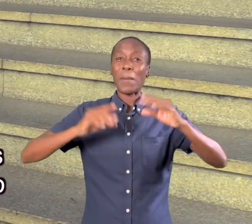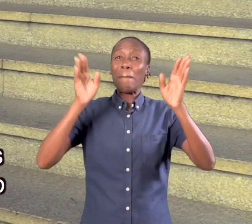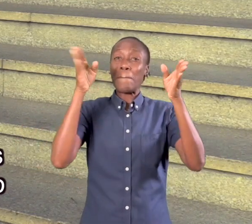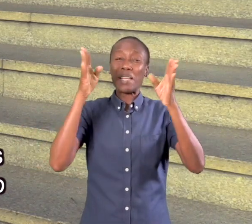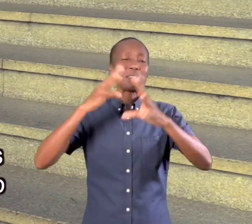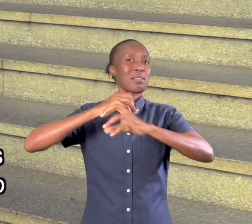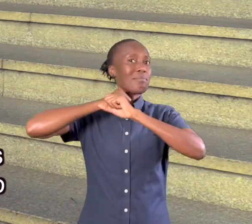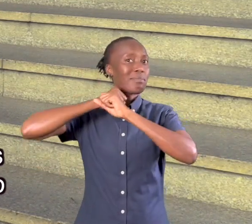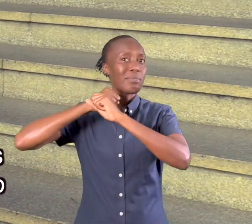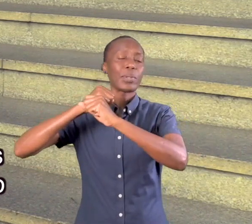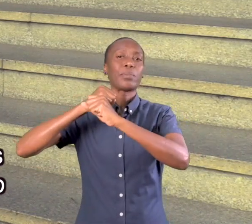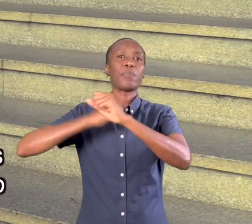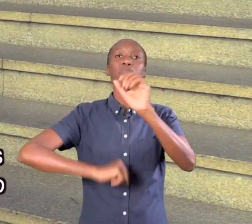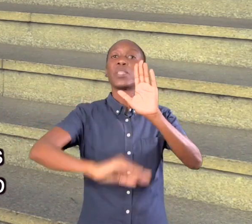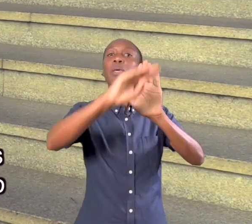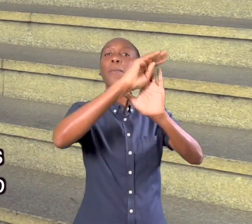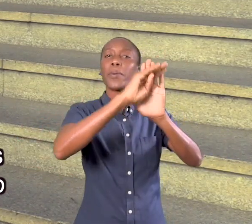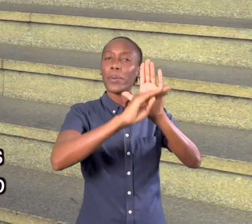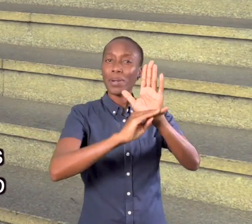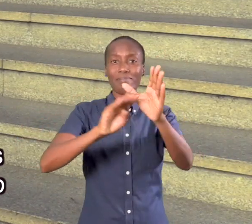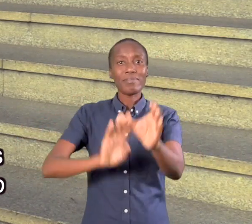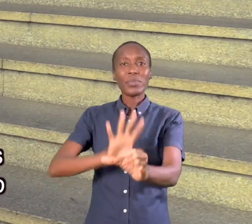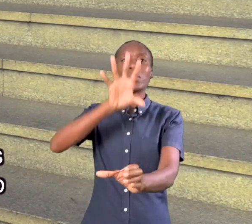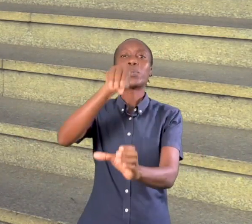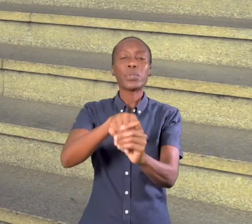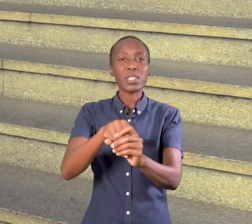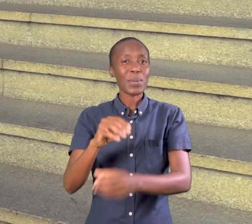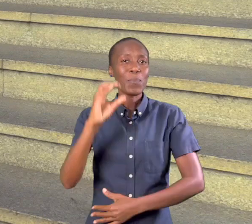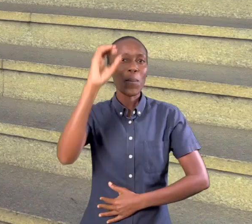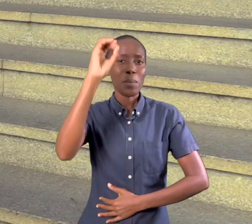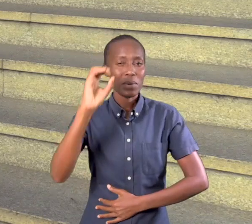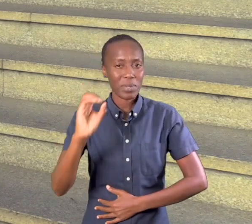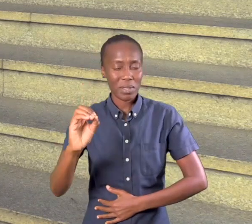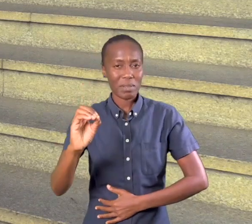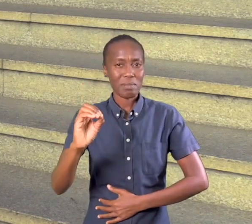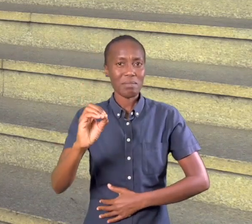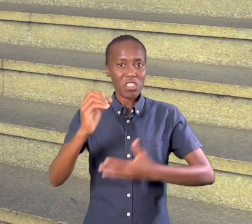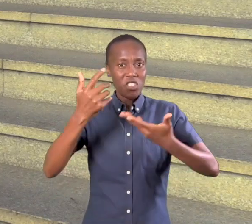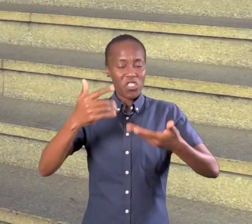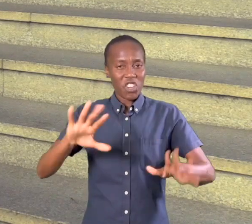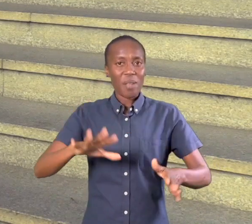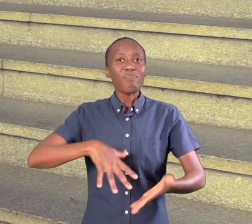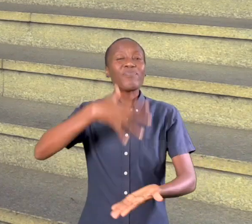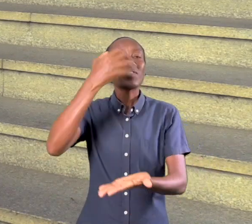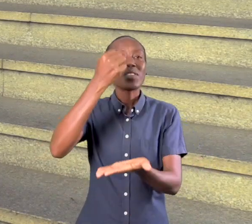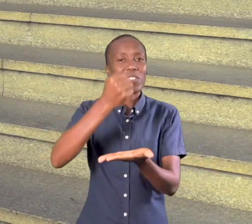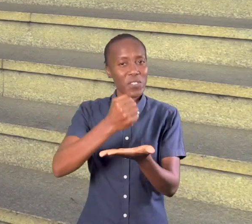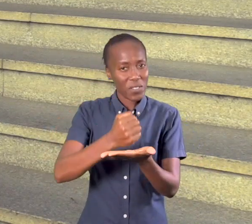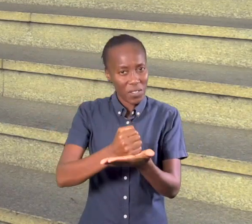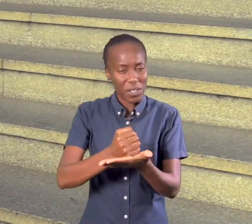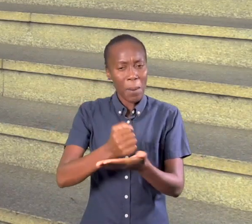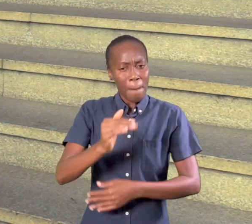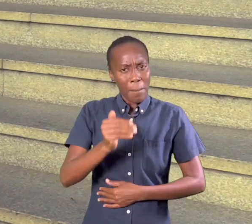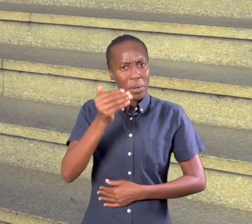as empresas a terem programas de inclusão com percentagens definidas